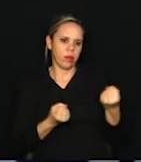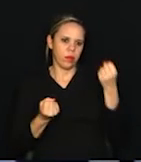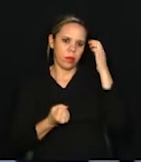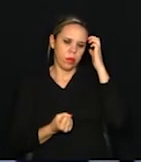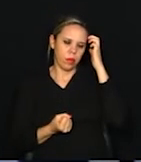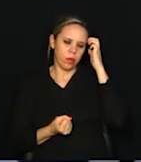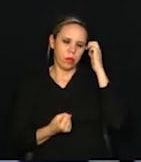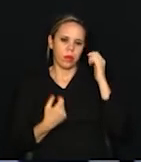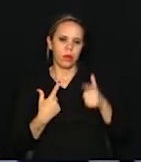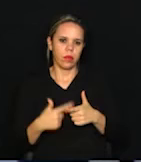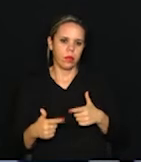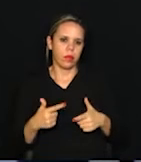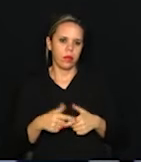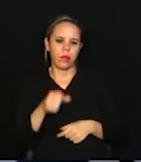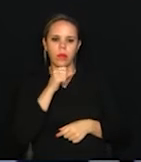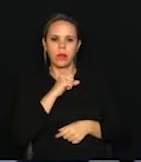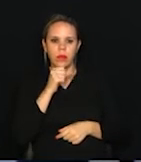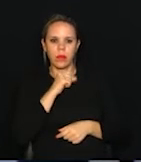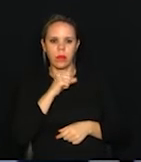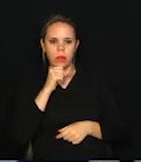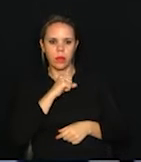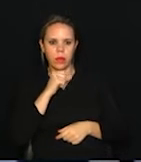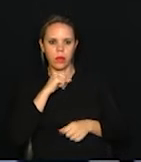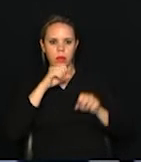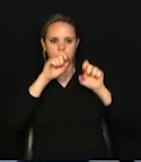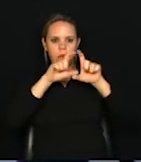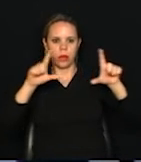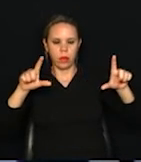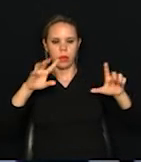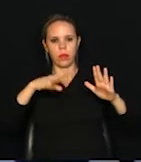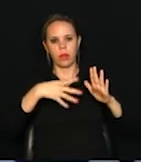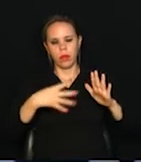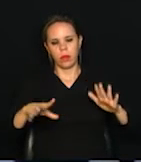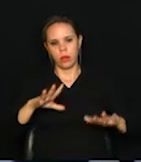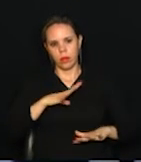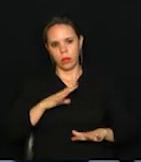nós temos o envelhecimento dessa sinalização e a